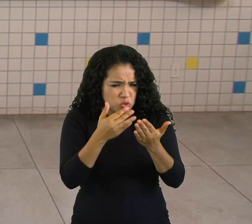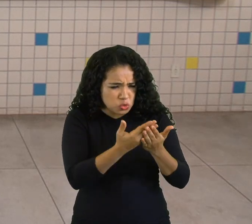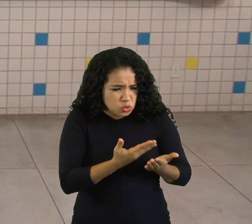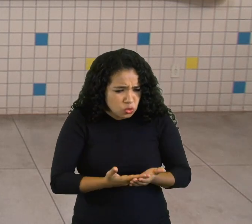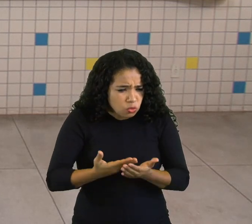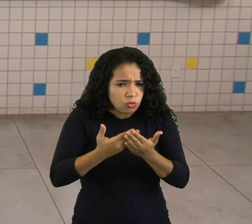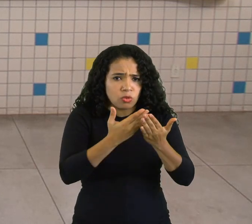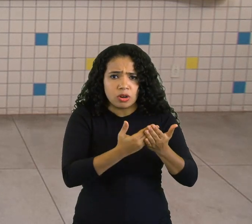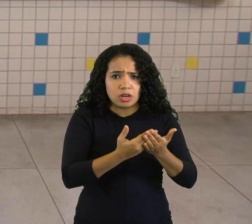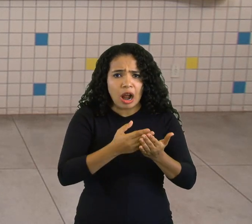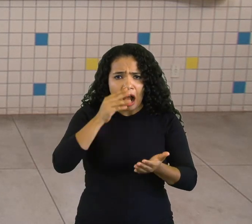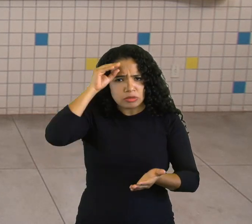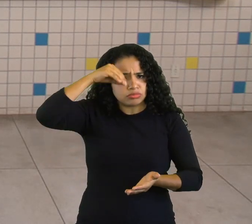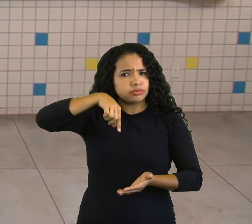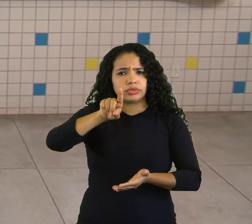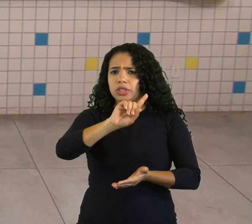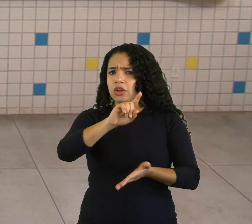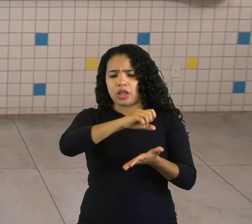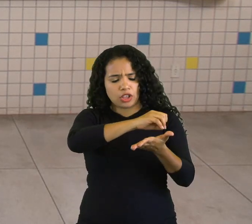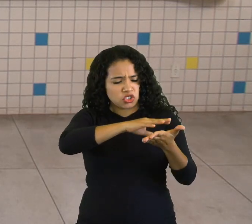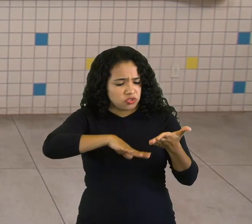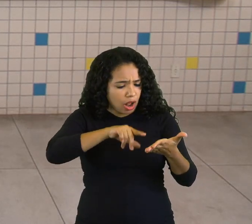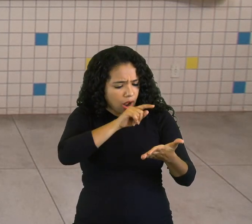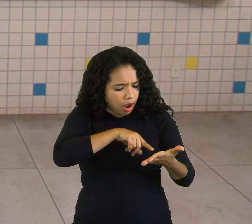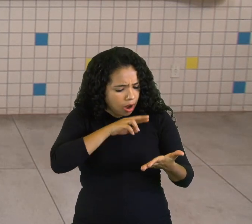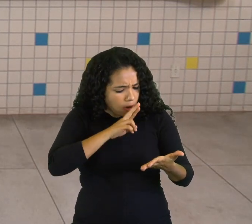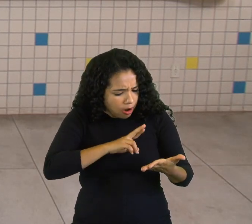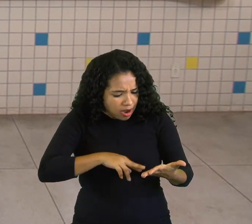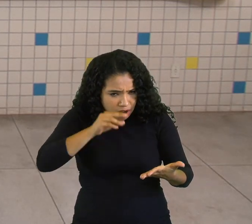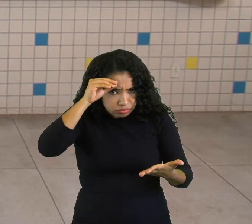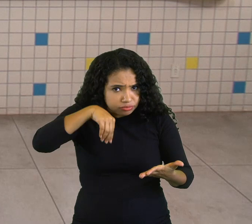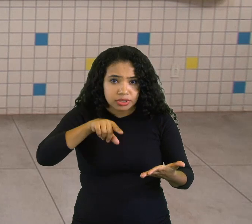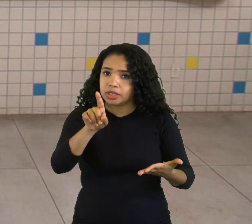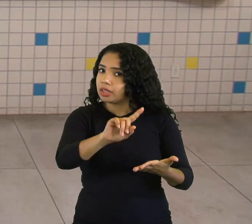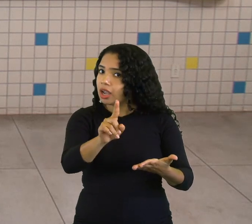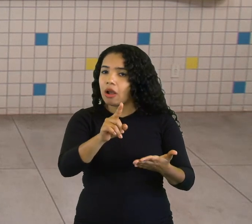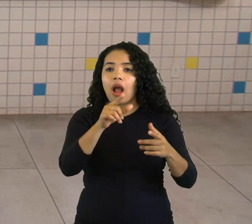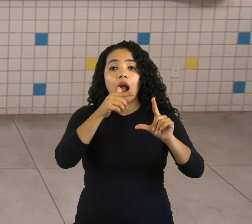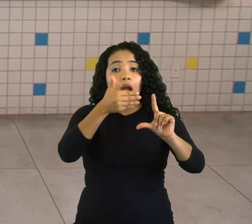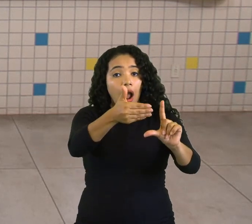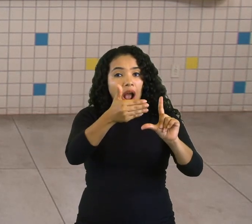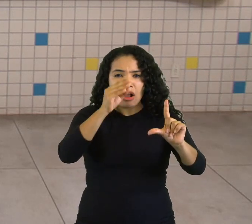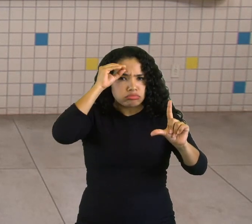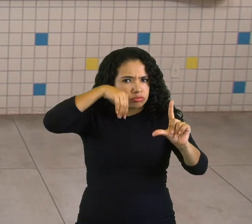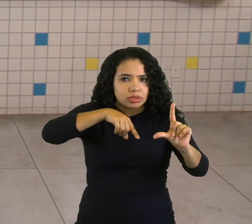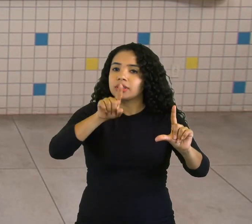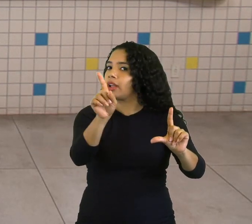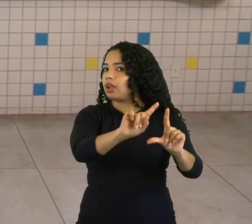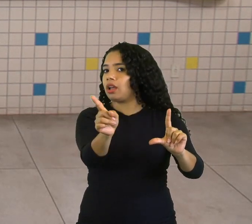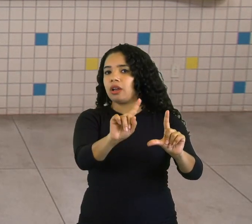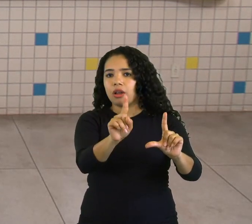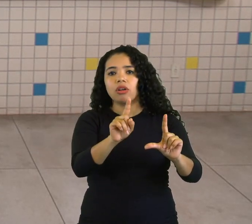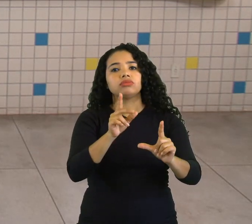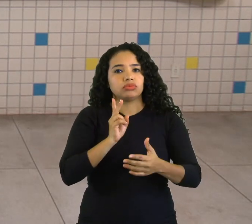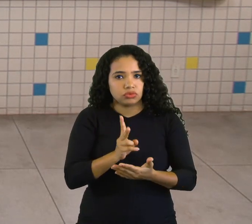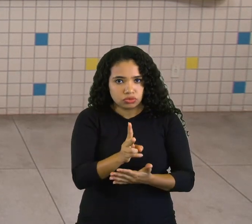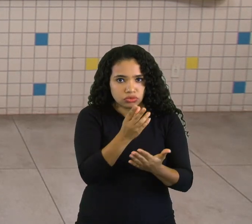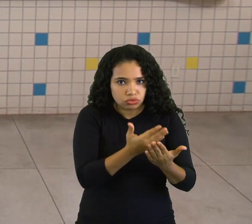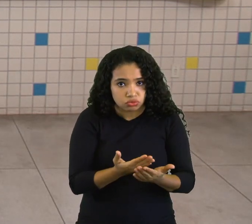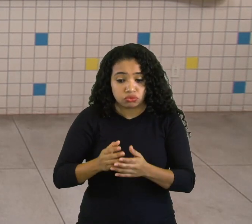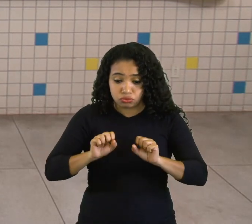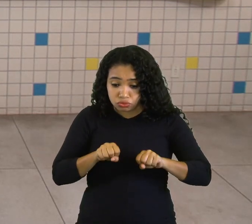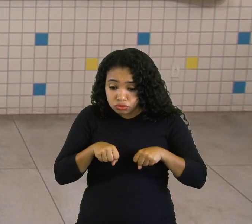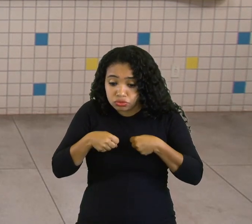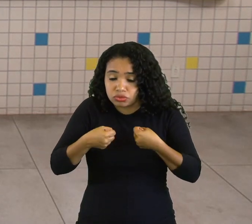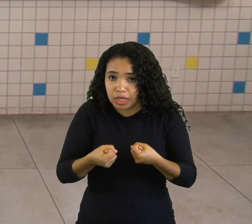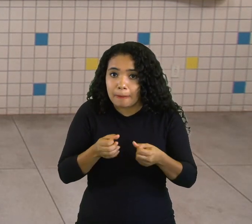deixem de fazer os exercícios, não deixem de assistir às aulas, porque é muito importante. É tempo difícil, mas a